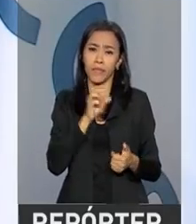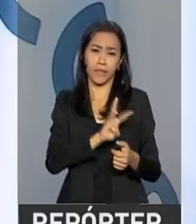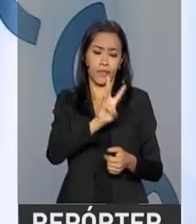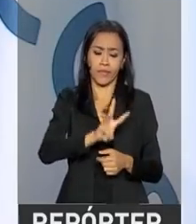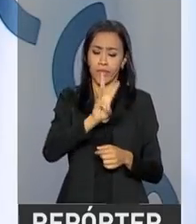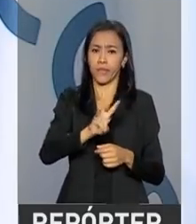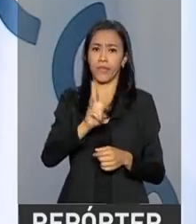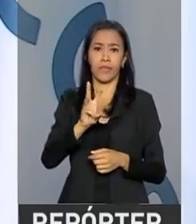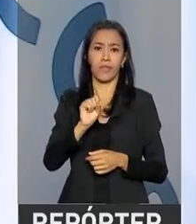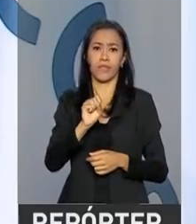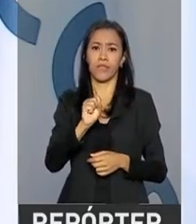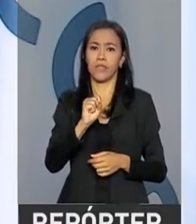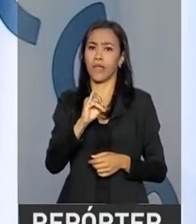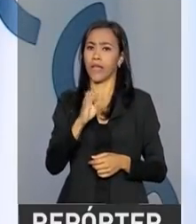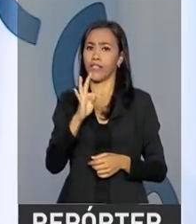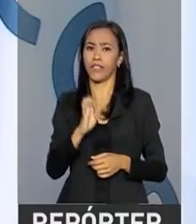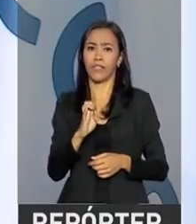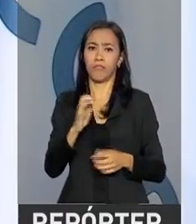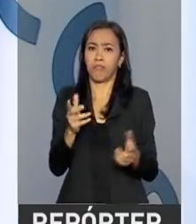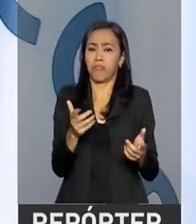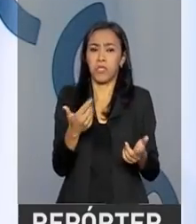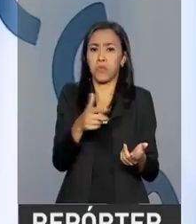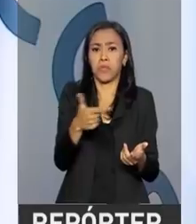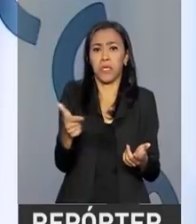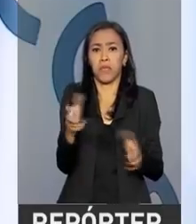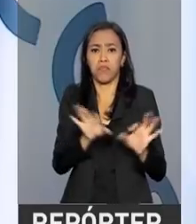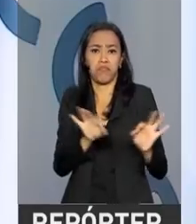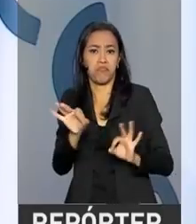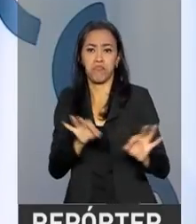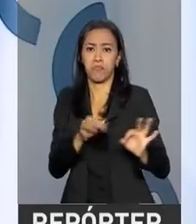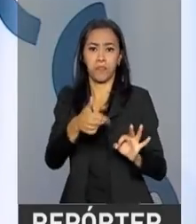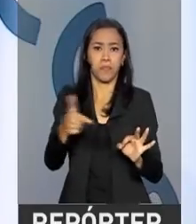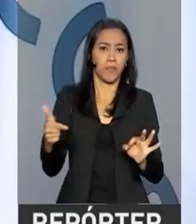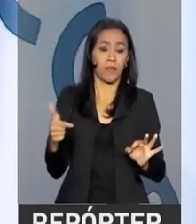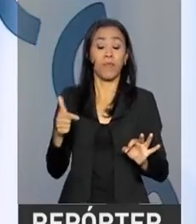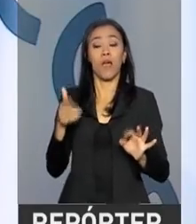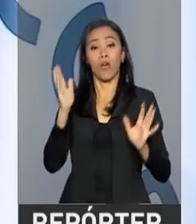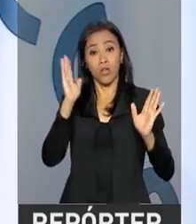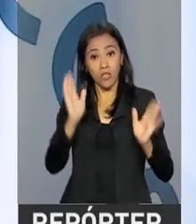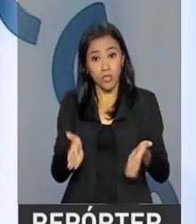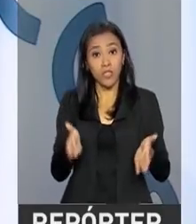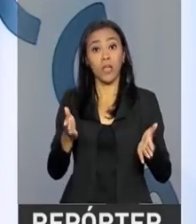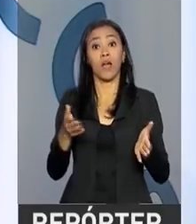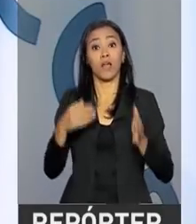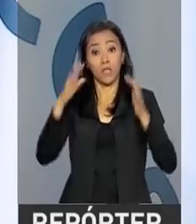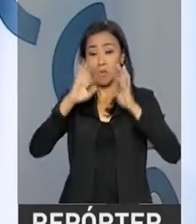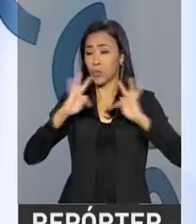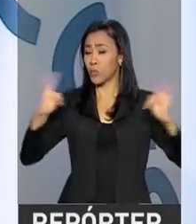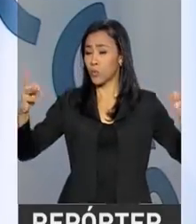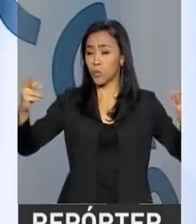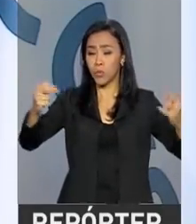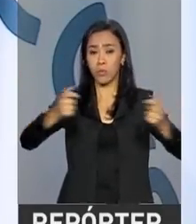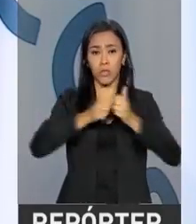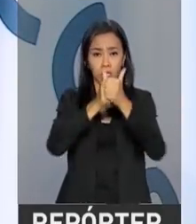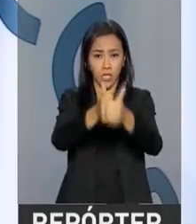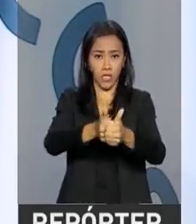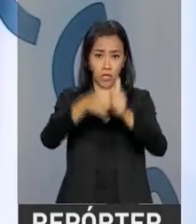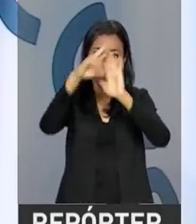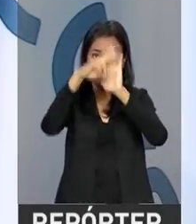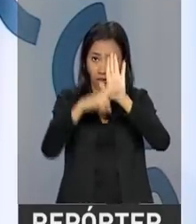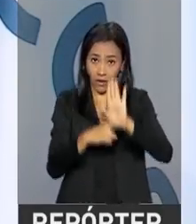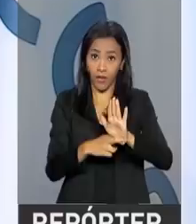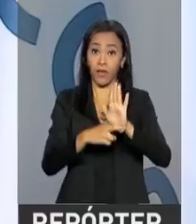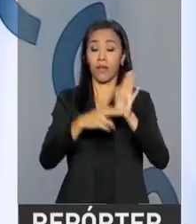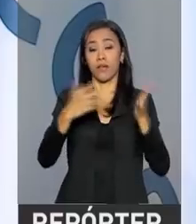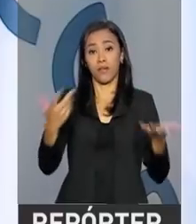aí não estão preparados para isso e agora todo mundo já atendendo à exigência e todo mundo já enquadrado dentro